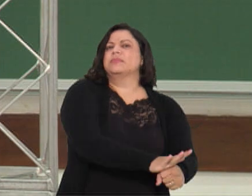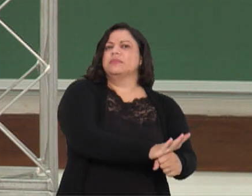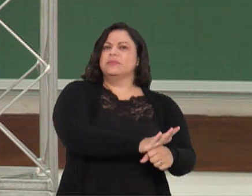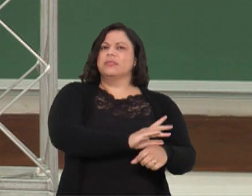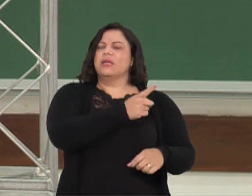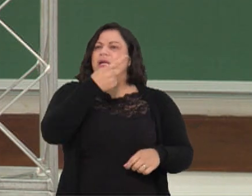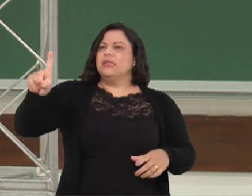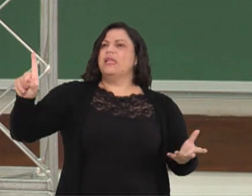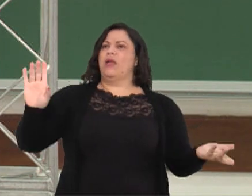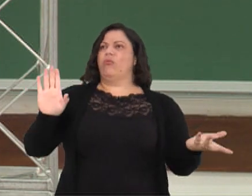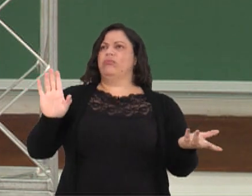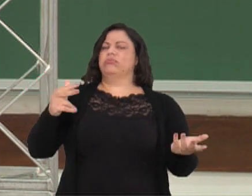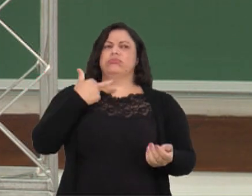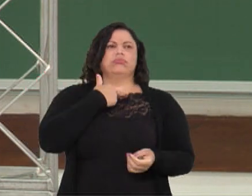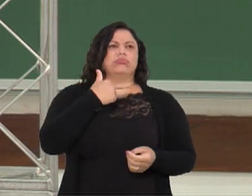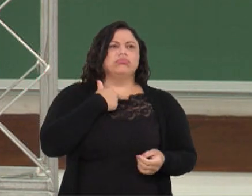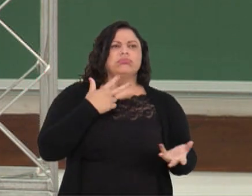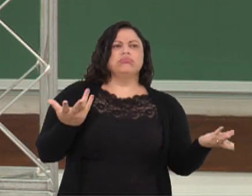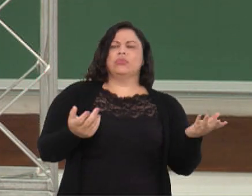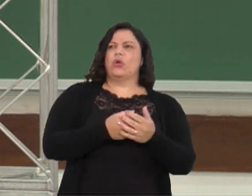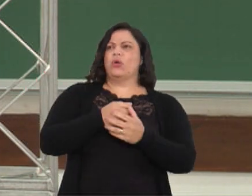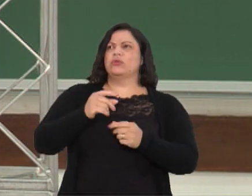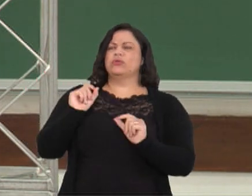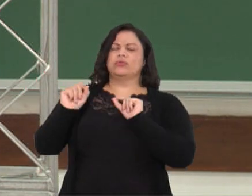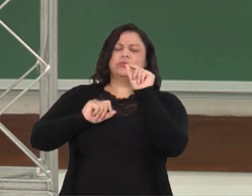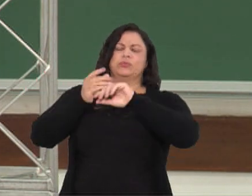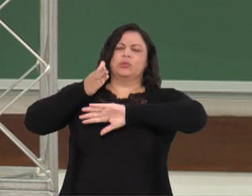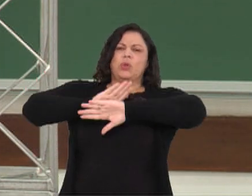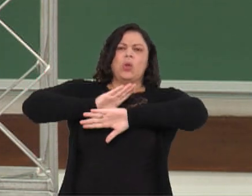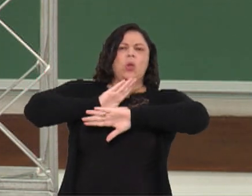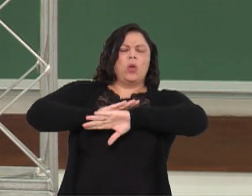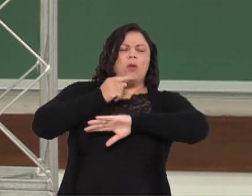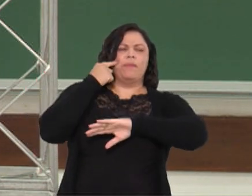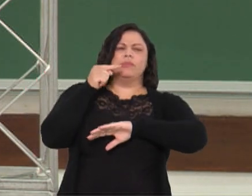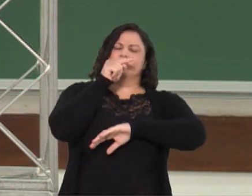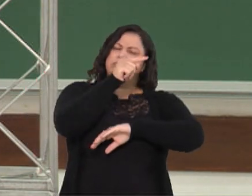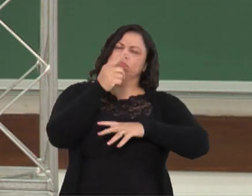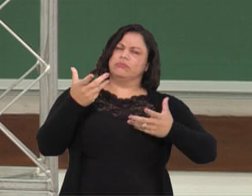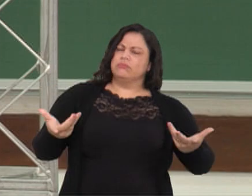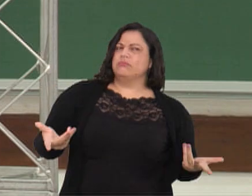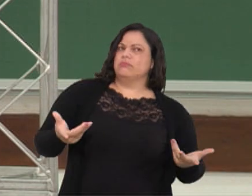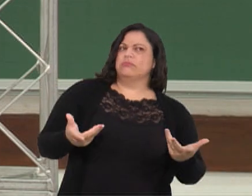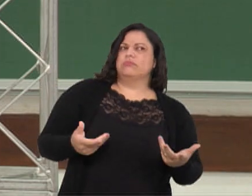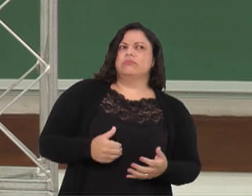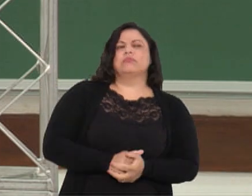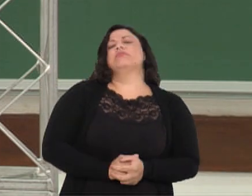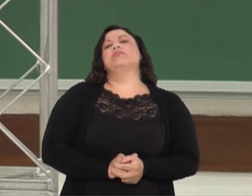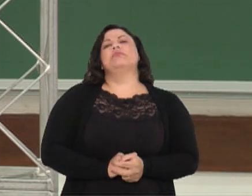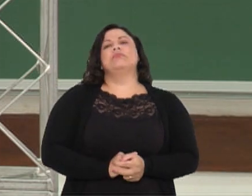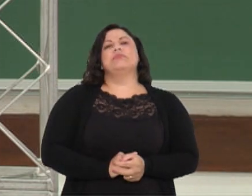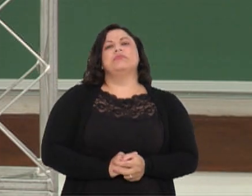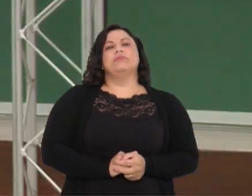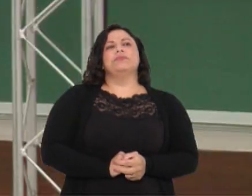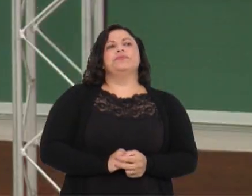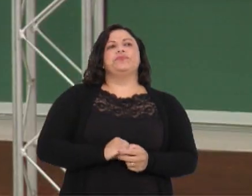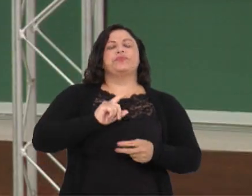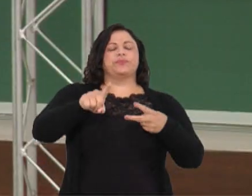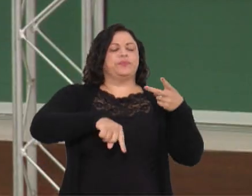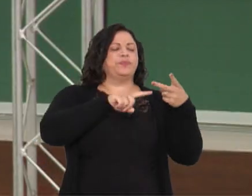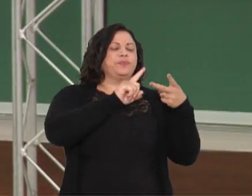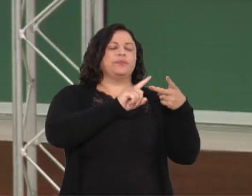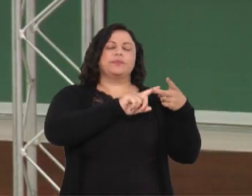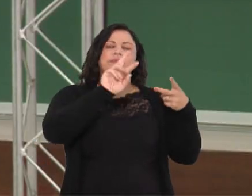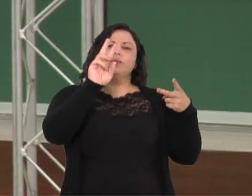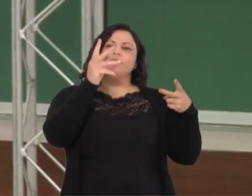ideologia dominante da burguesia. Muito bem. Temos outro. E o Habermas?